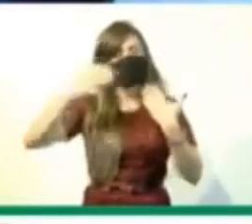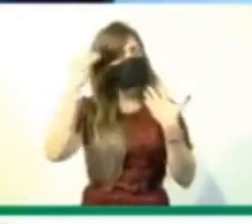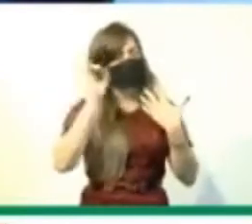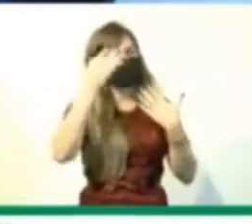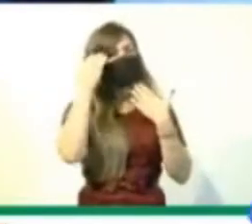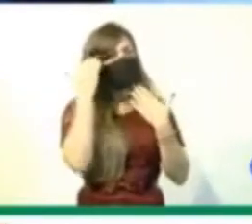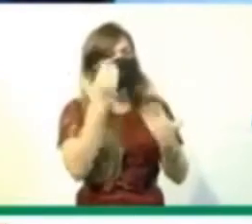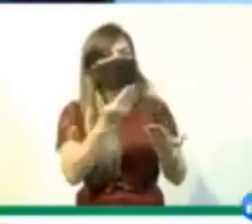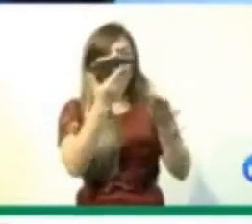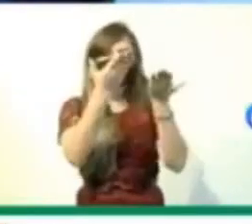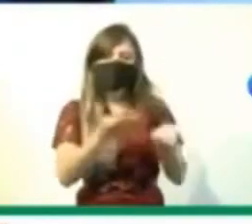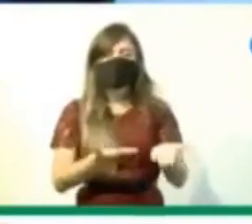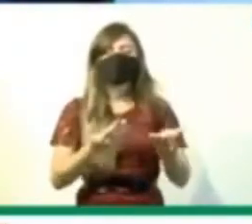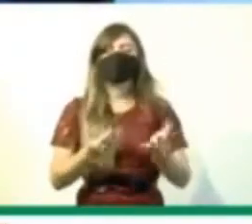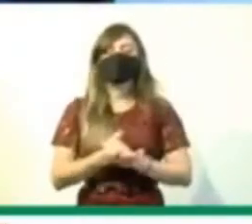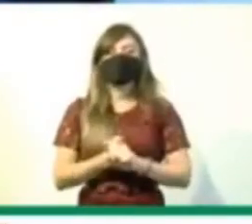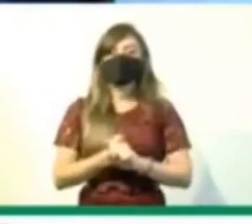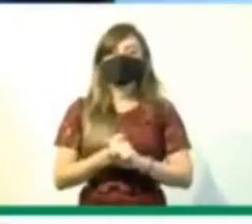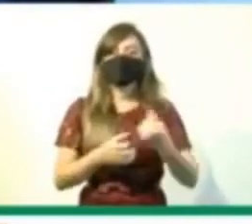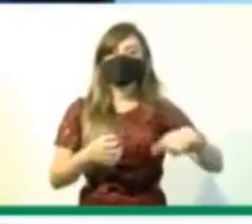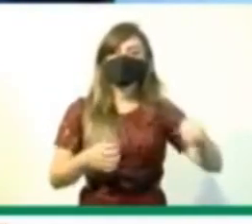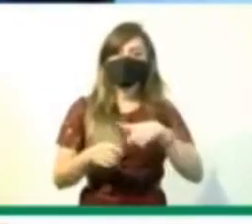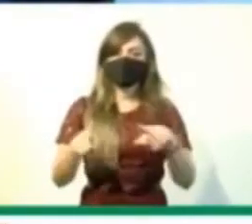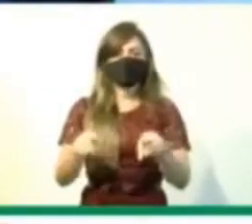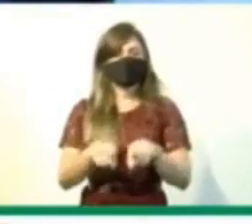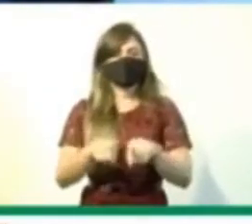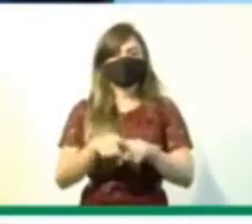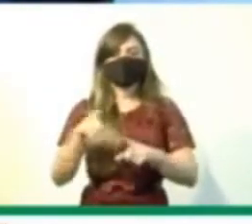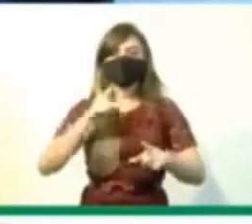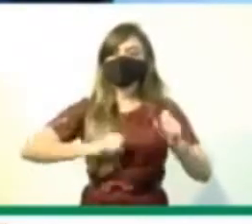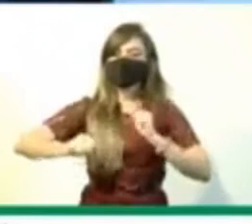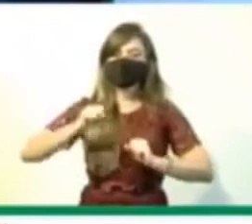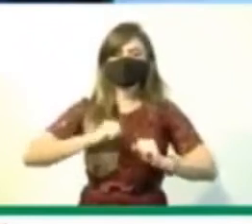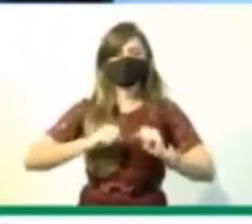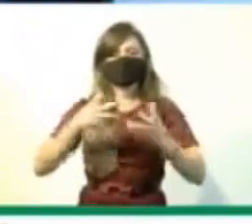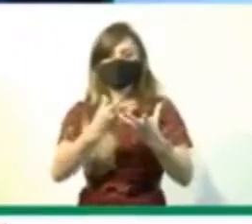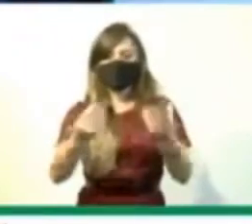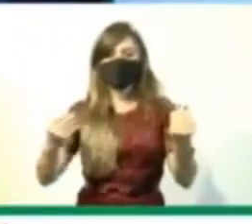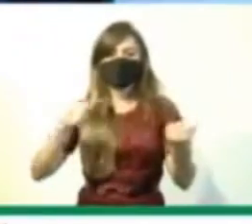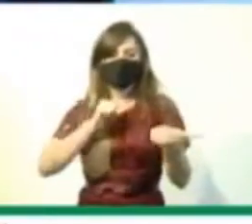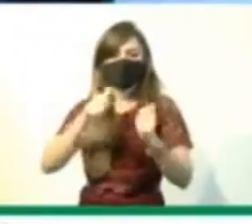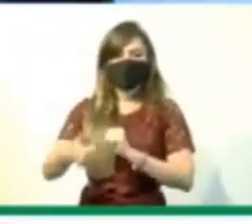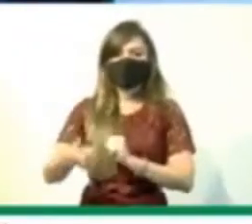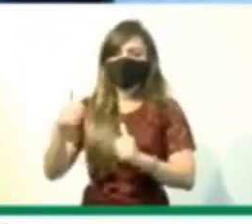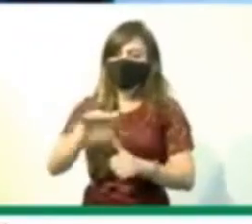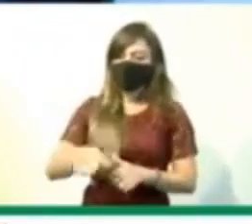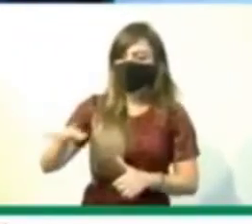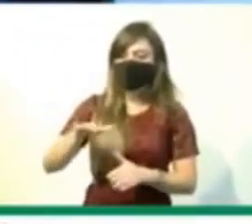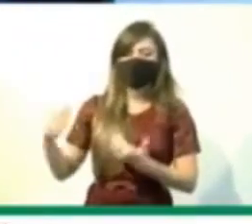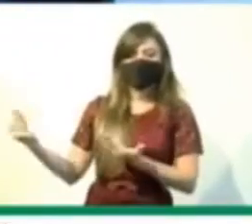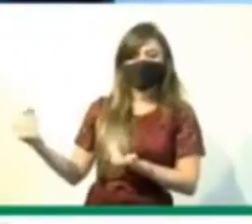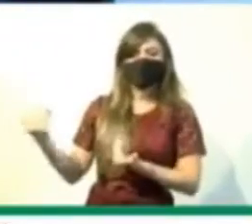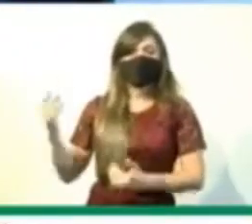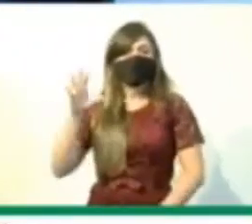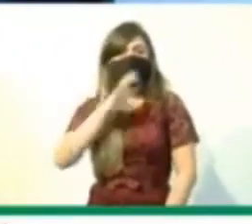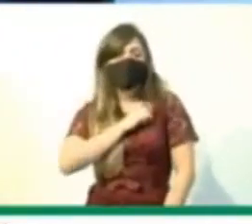querida Milagres. Que a gente conta muito aqui com muitos atletas, muitas crianças, jovens, adultos que gostam muito da